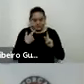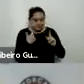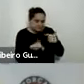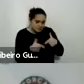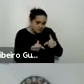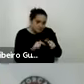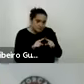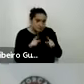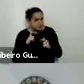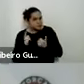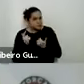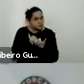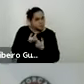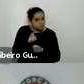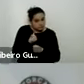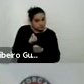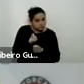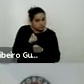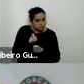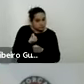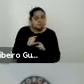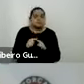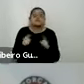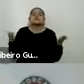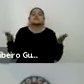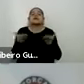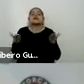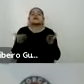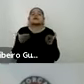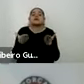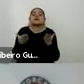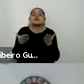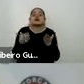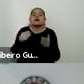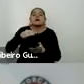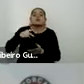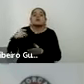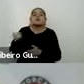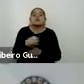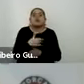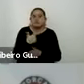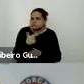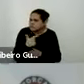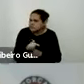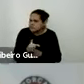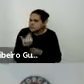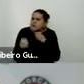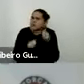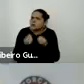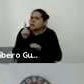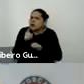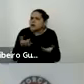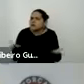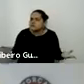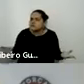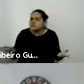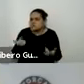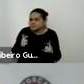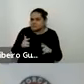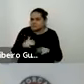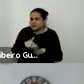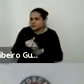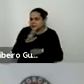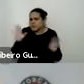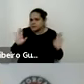compensação. Com essa nova medida provisória, não existe mais isso, doutor? Para ficar bem claro aqui para nós, como é que funciona